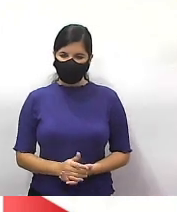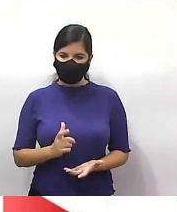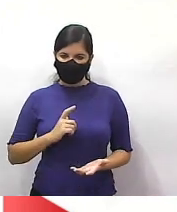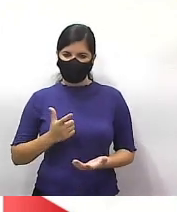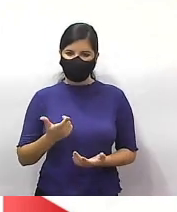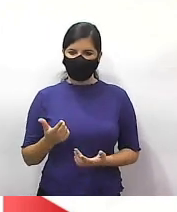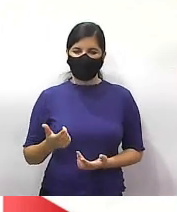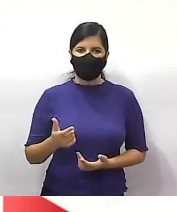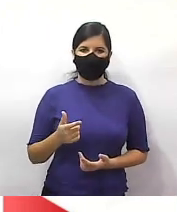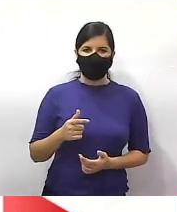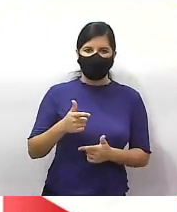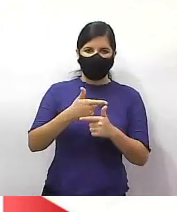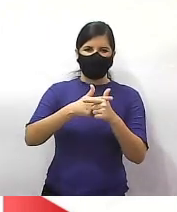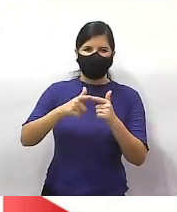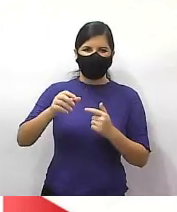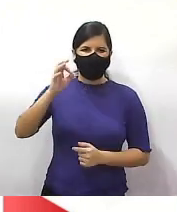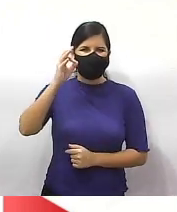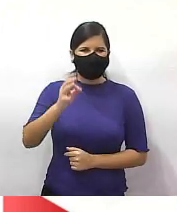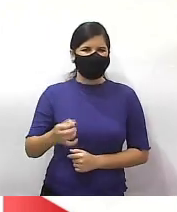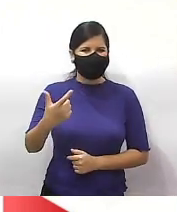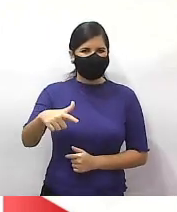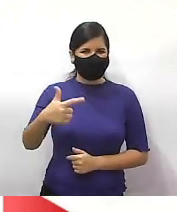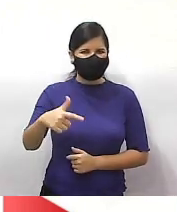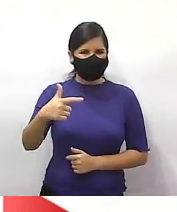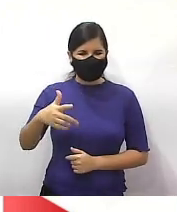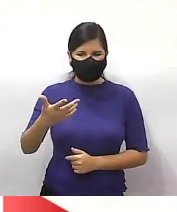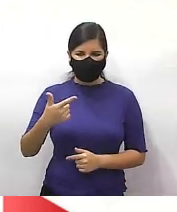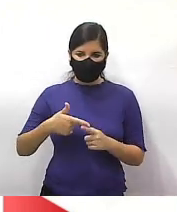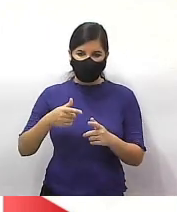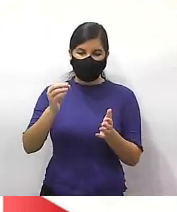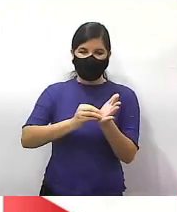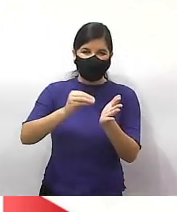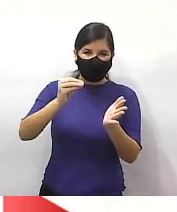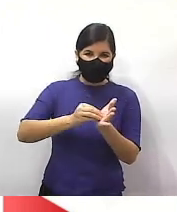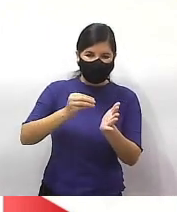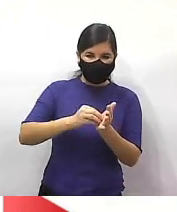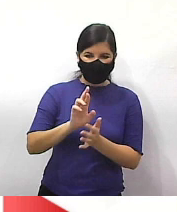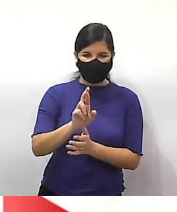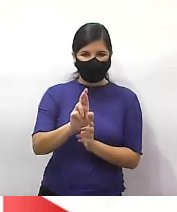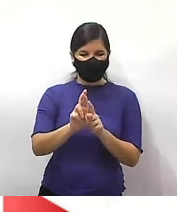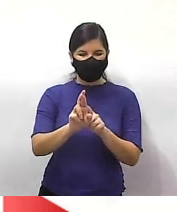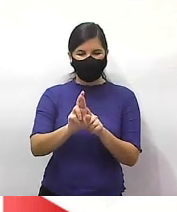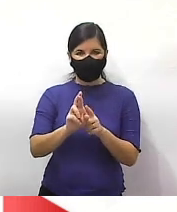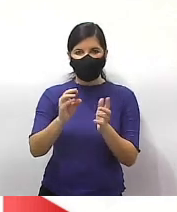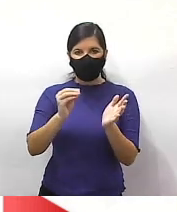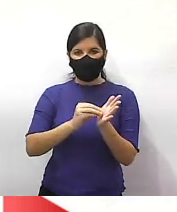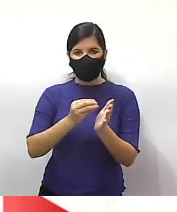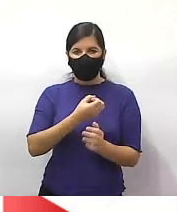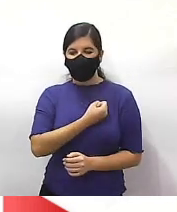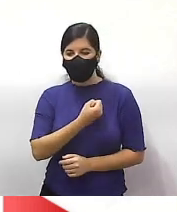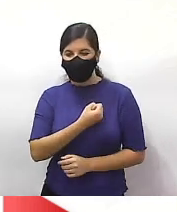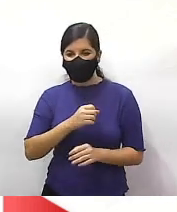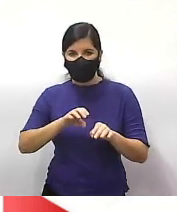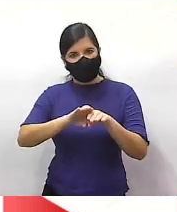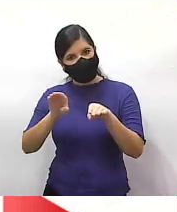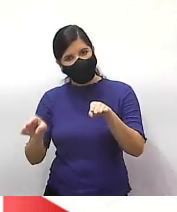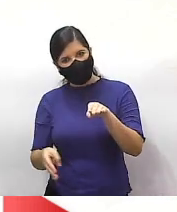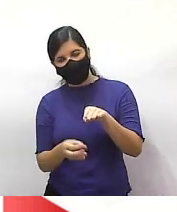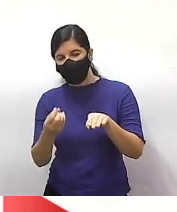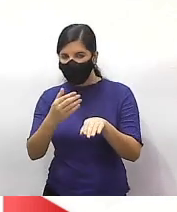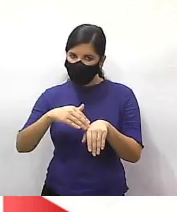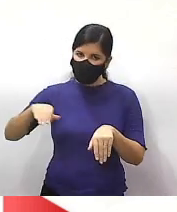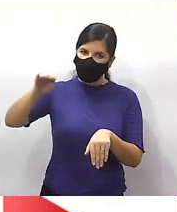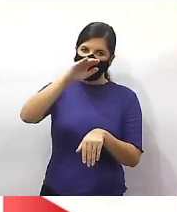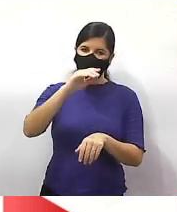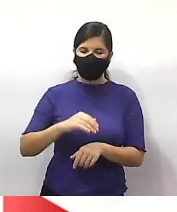que é uma divisão não exata? É quando esse resto ele poderá ser o menor número possível e o maior número possível na